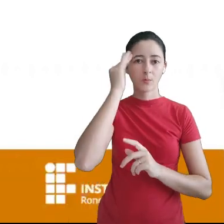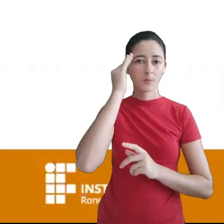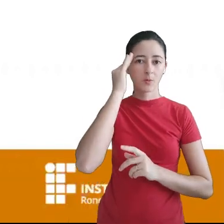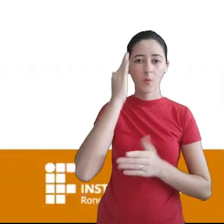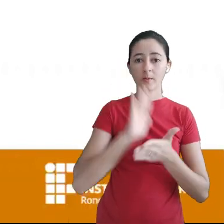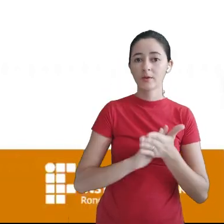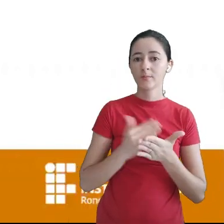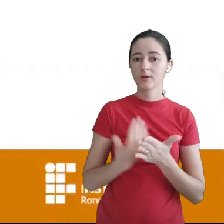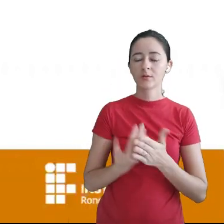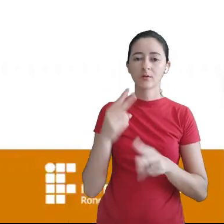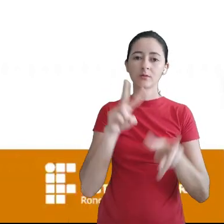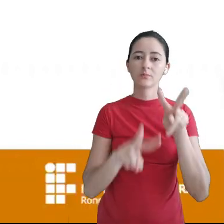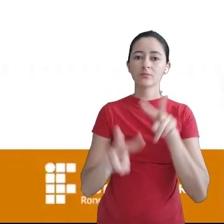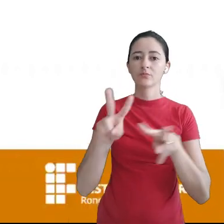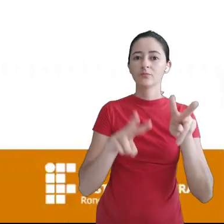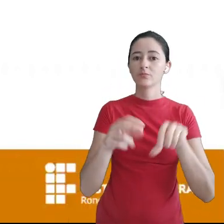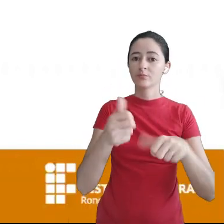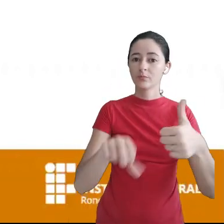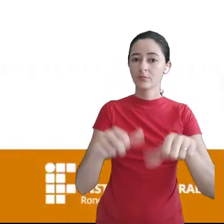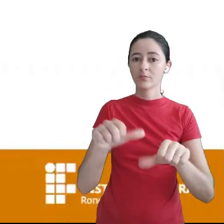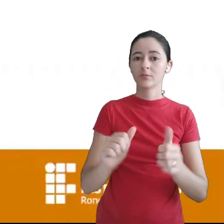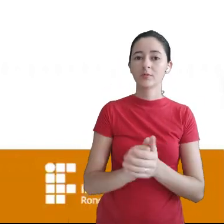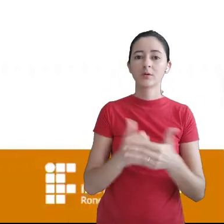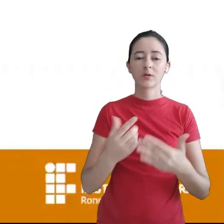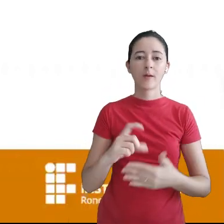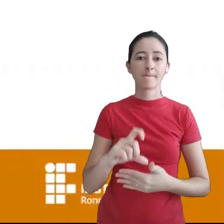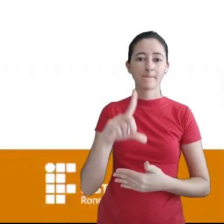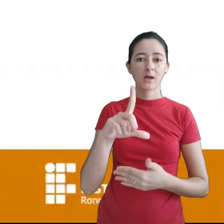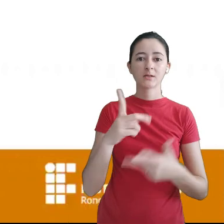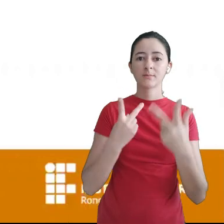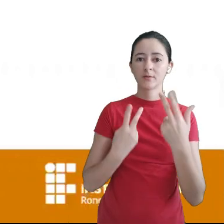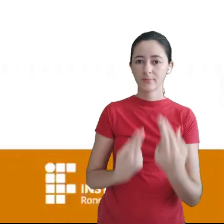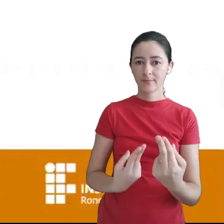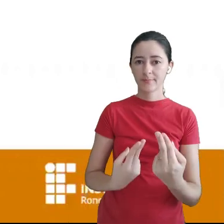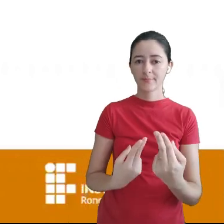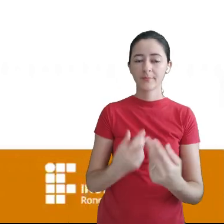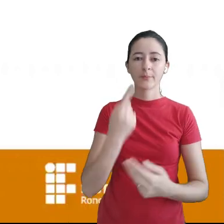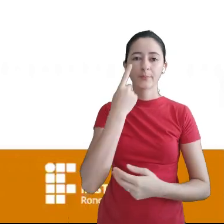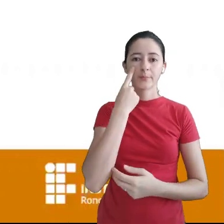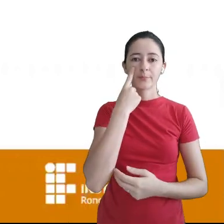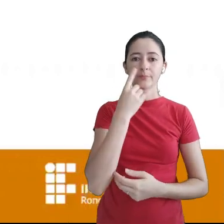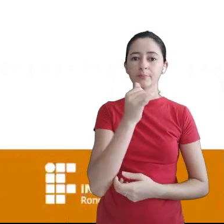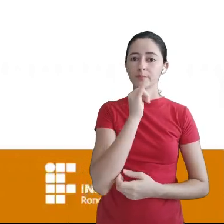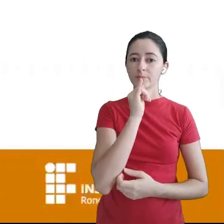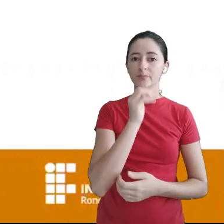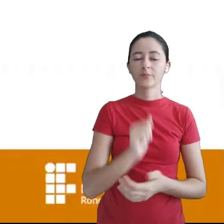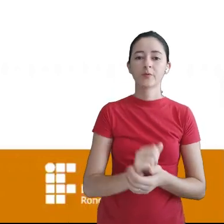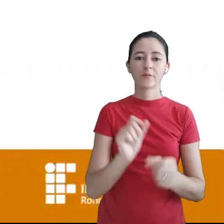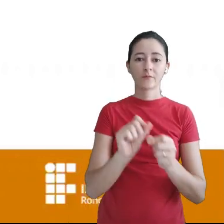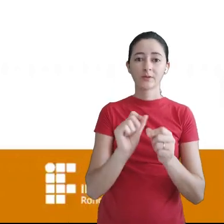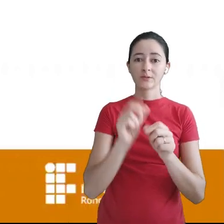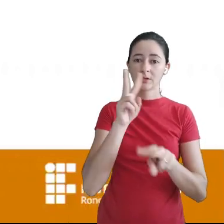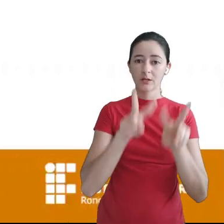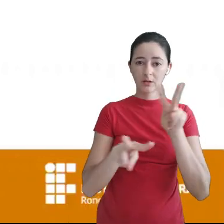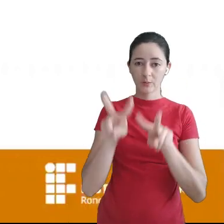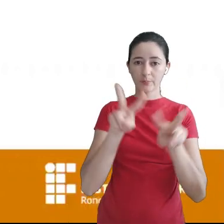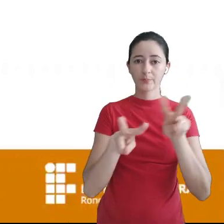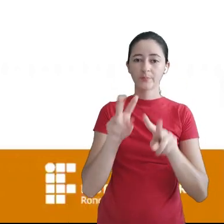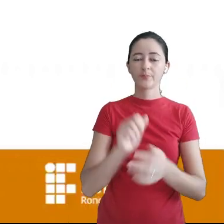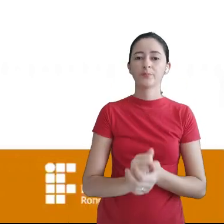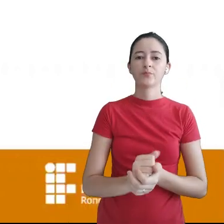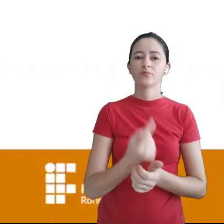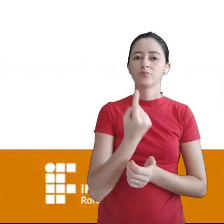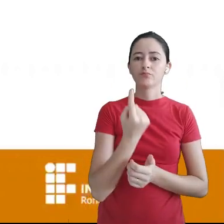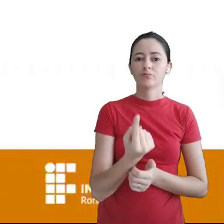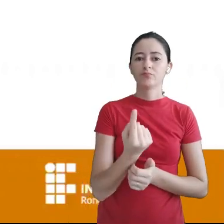porque pode ser da forma que vocês entenderam e analisaram, pode ser diferente. Então, resumindo, a máxima tem que ser essa que eu mostrei. Então, por exemplo,